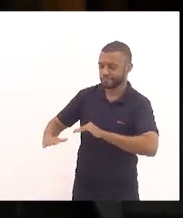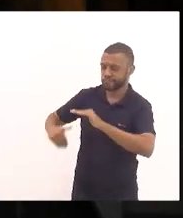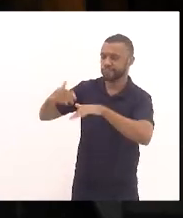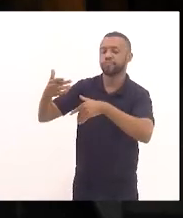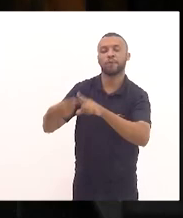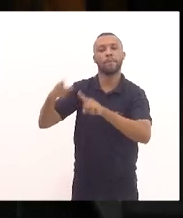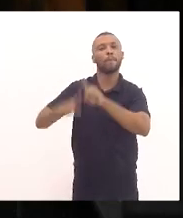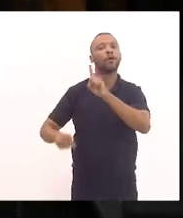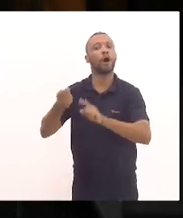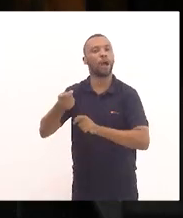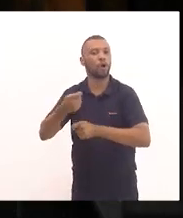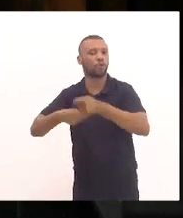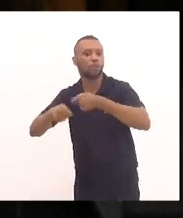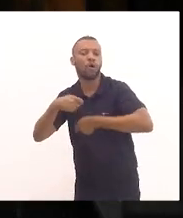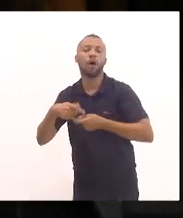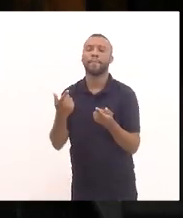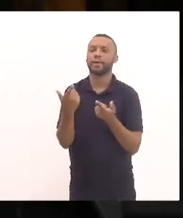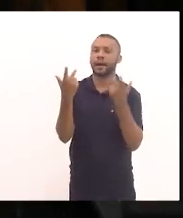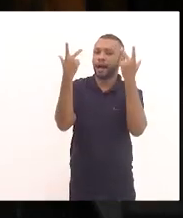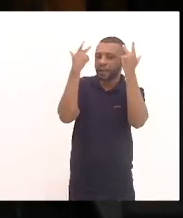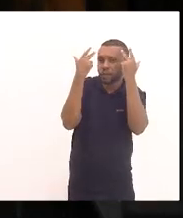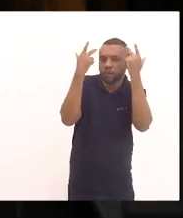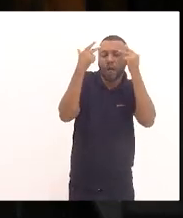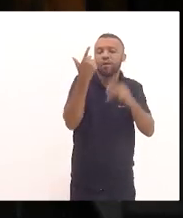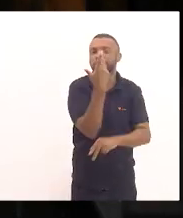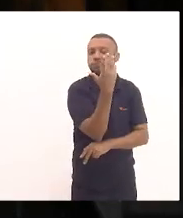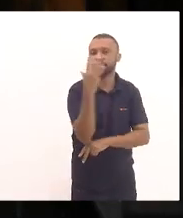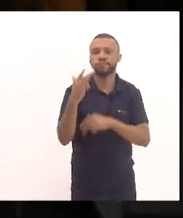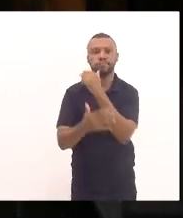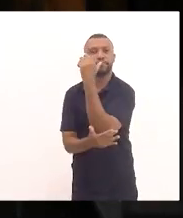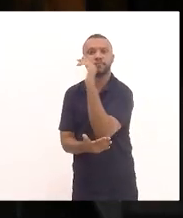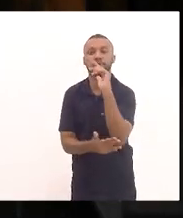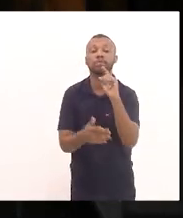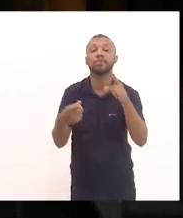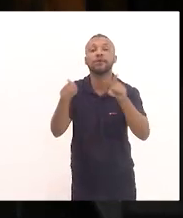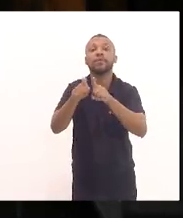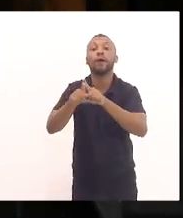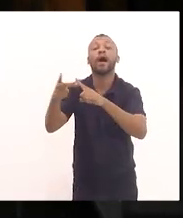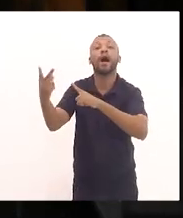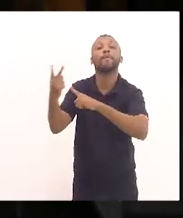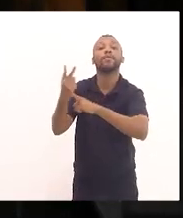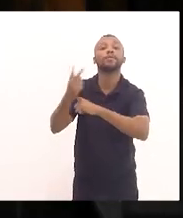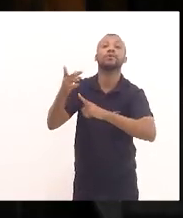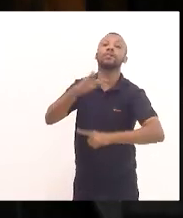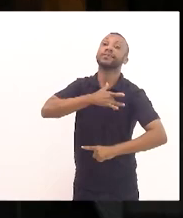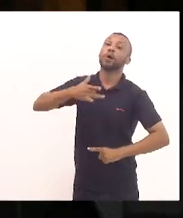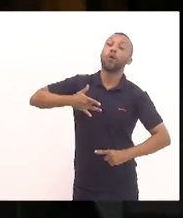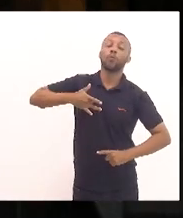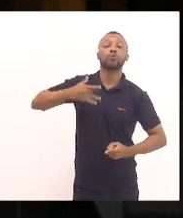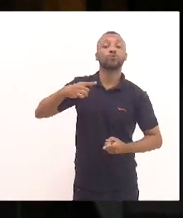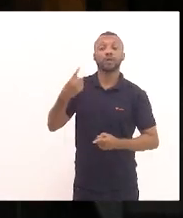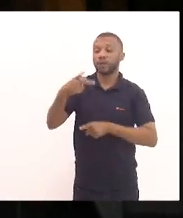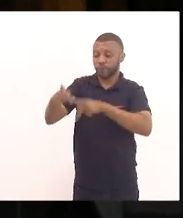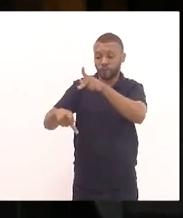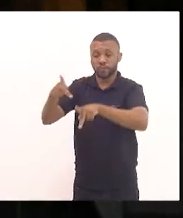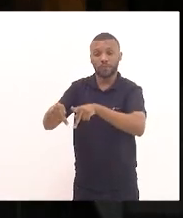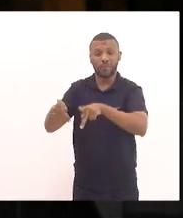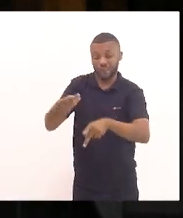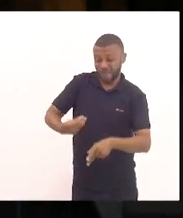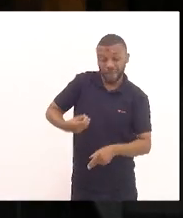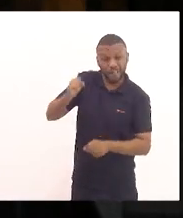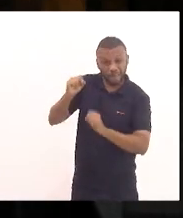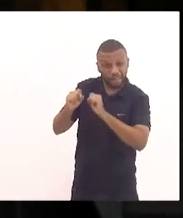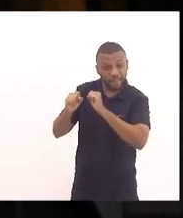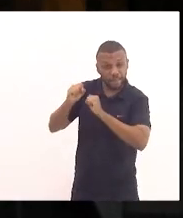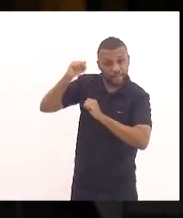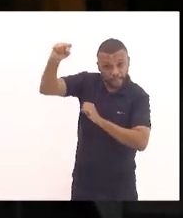econômico, para o desenvolvimento ecológico, para a preservação ecológica e para a proteção da saúde da nossa população. Viva a agroecologia, viva a produção de